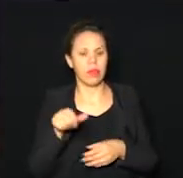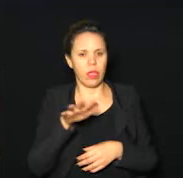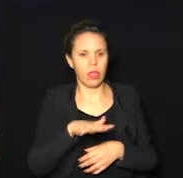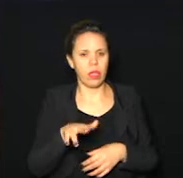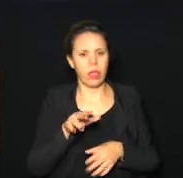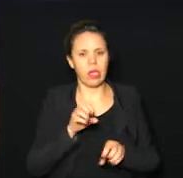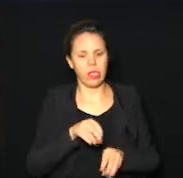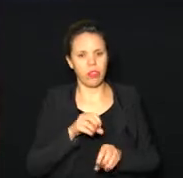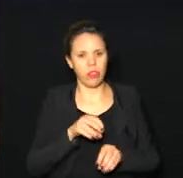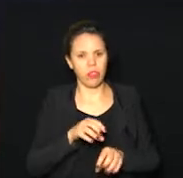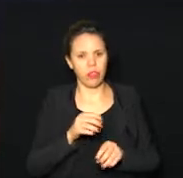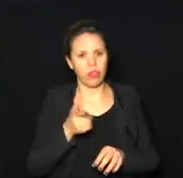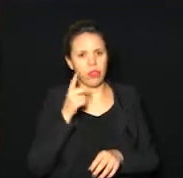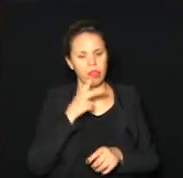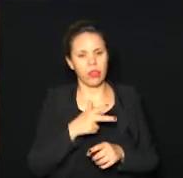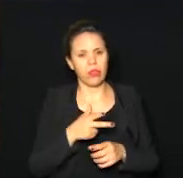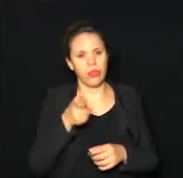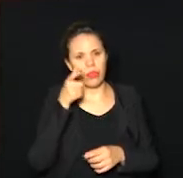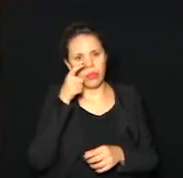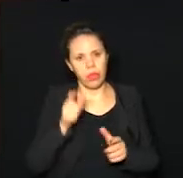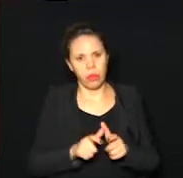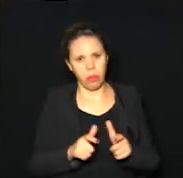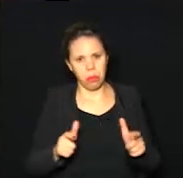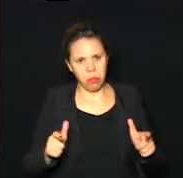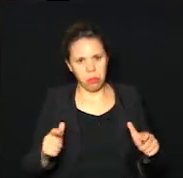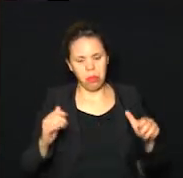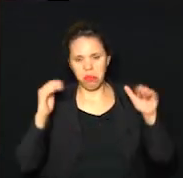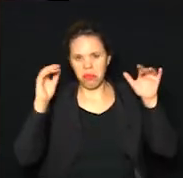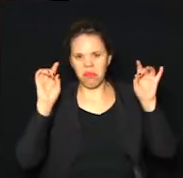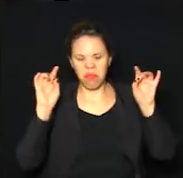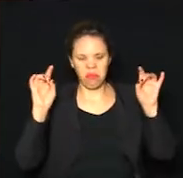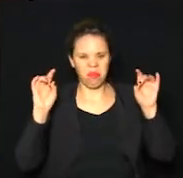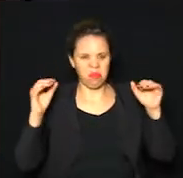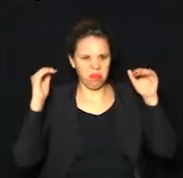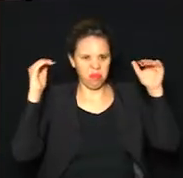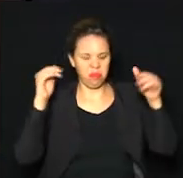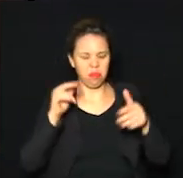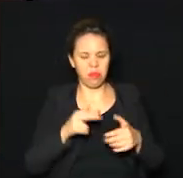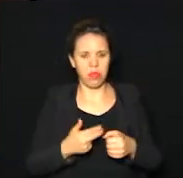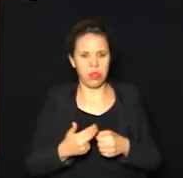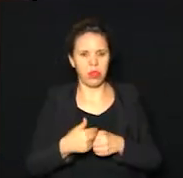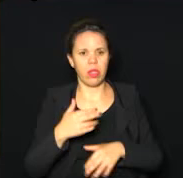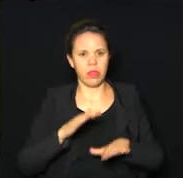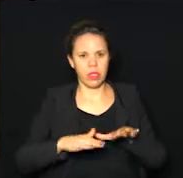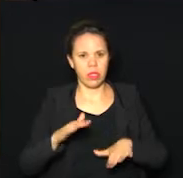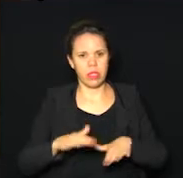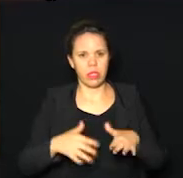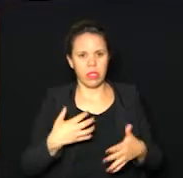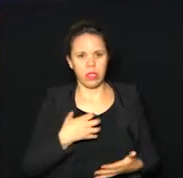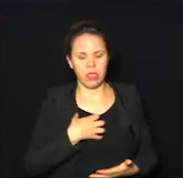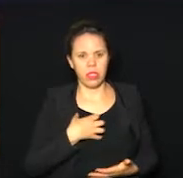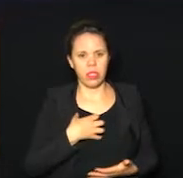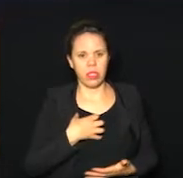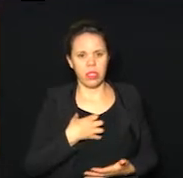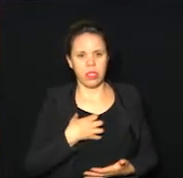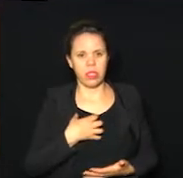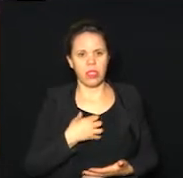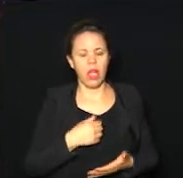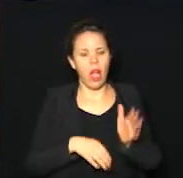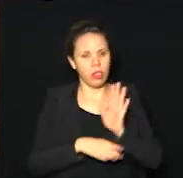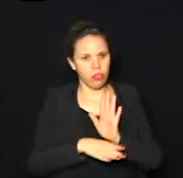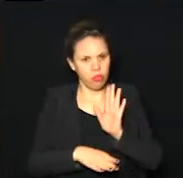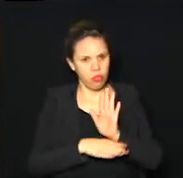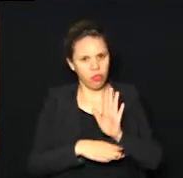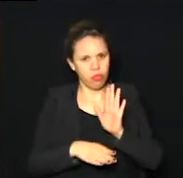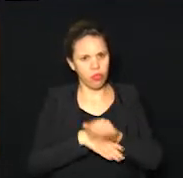gente conseguiu vivenciar o crescimento e essa excelência. E muitas vezes, de obrigado, a gente sente. Hoje nós estamos ajudando a carregar